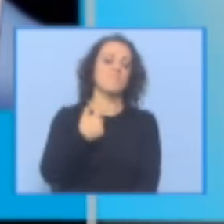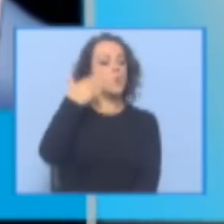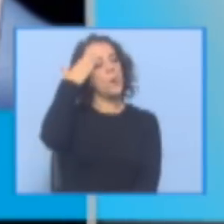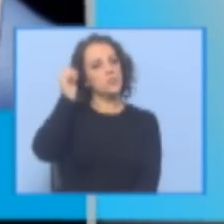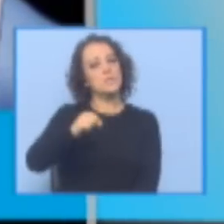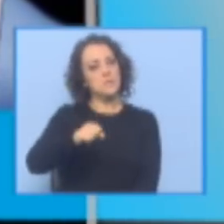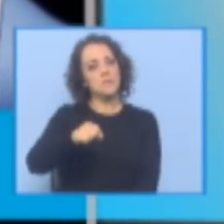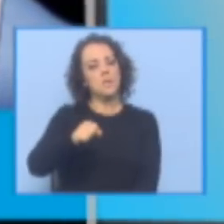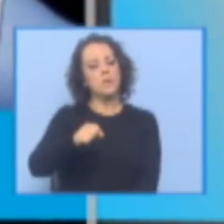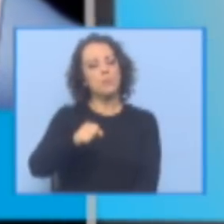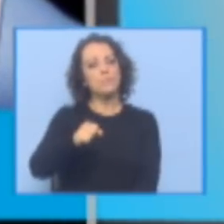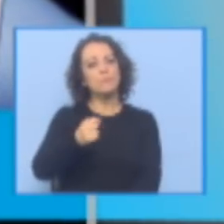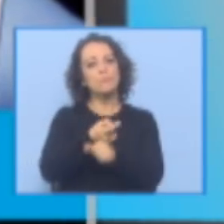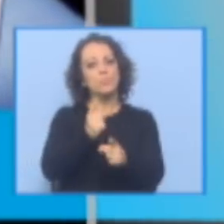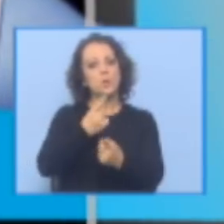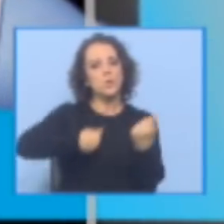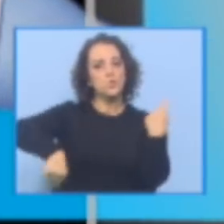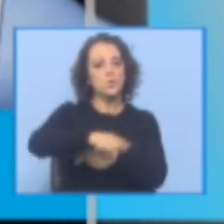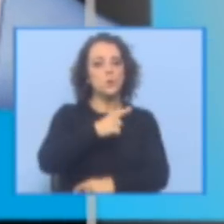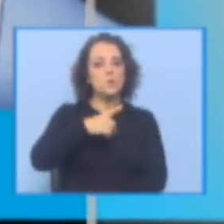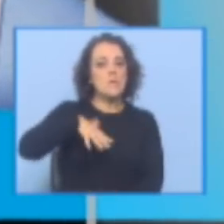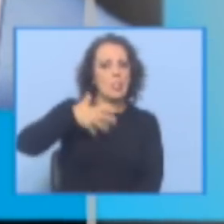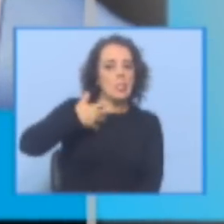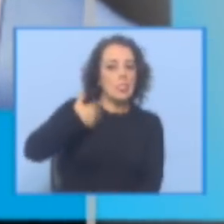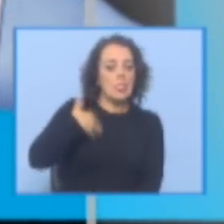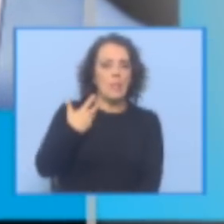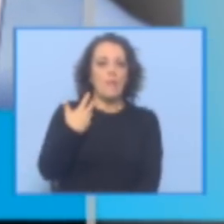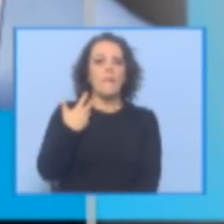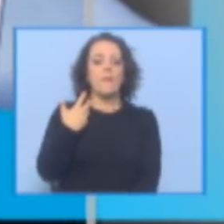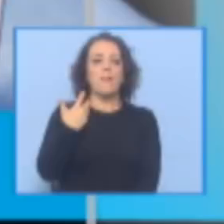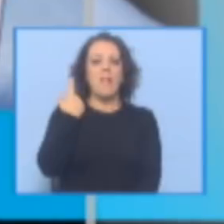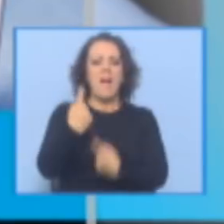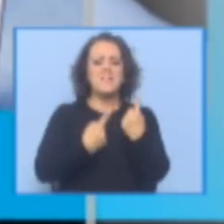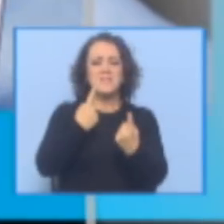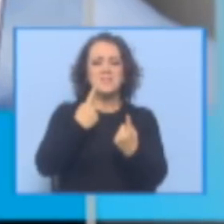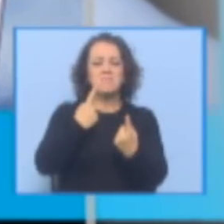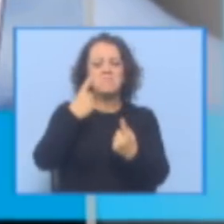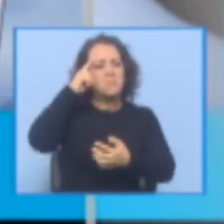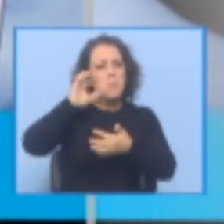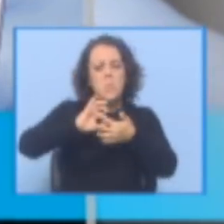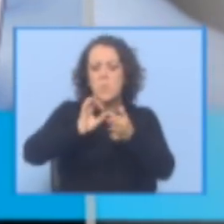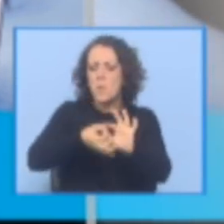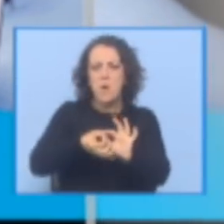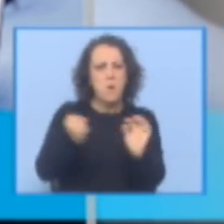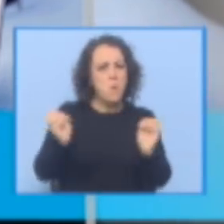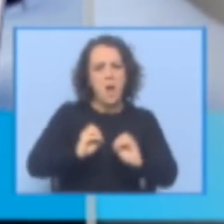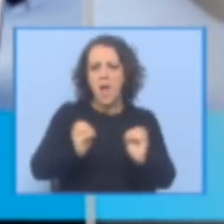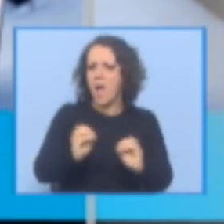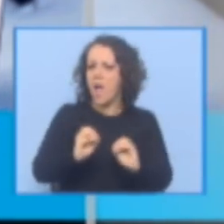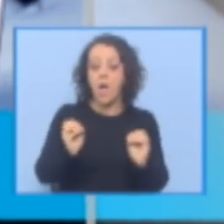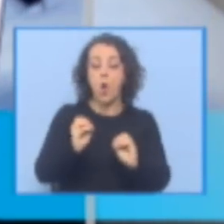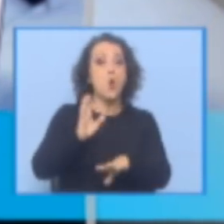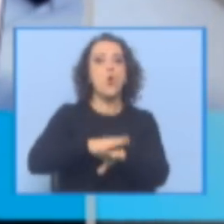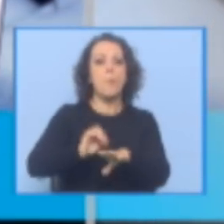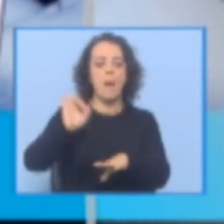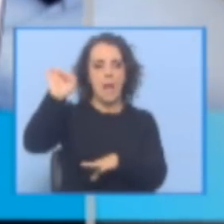vivemos tempos de medo e de medo muitas vezes injustificado. Portanto, por causa de uma estratégia